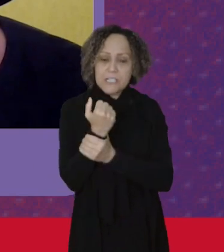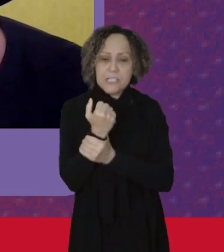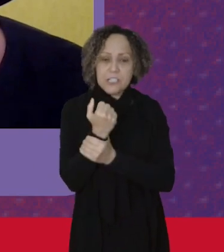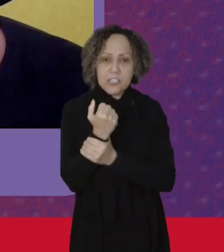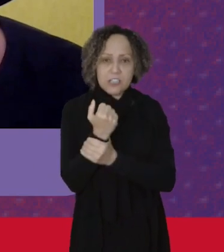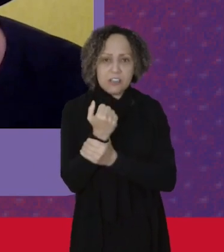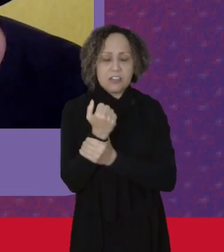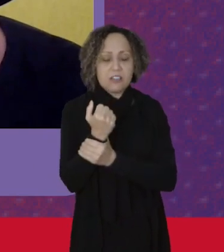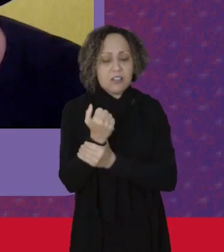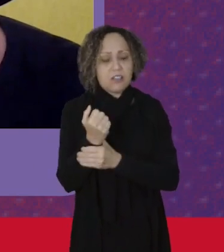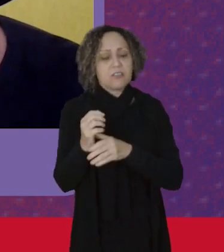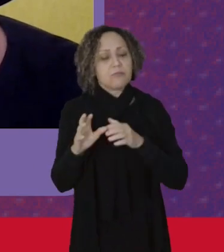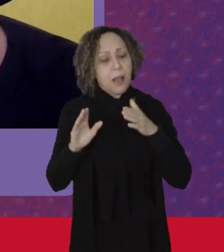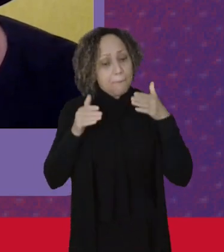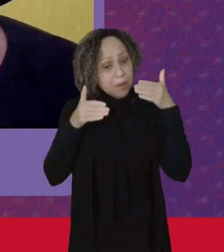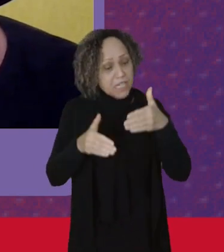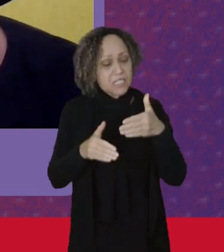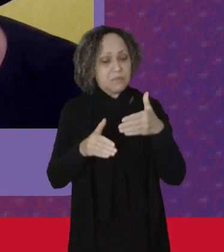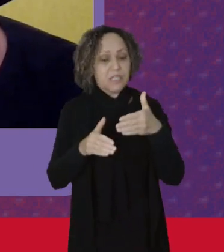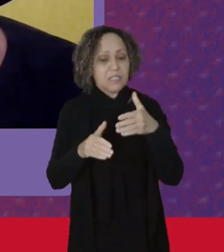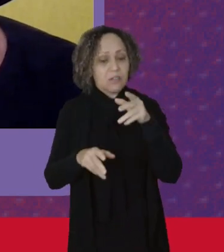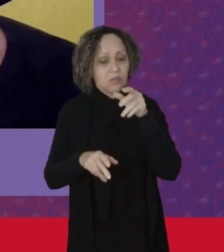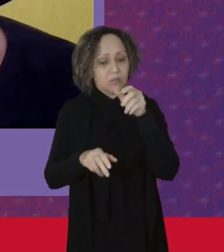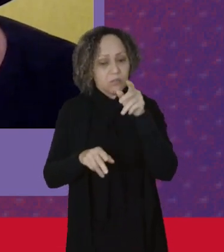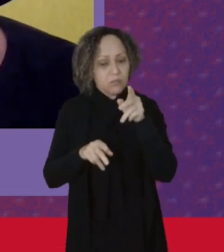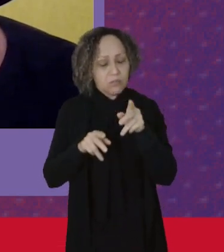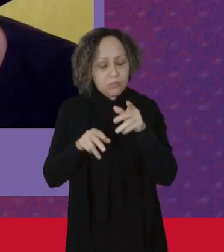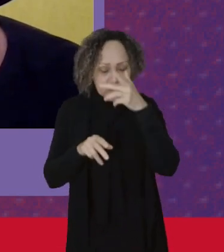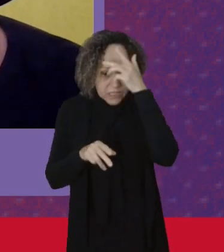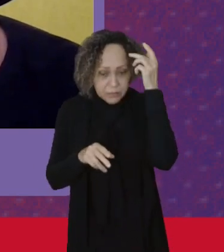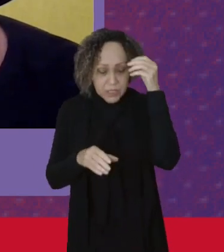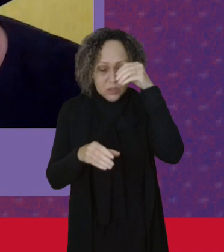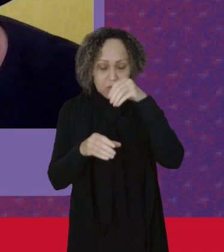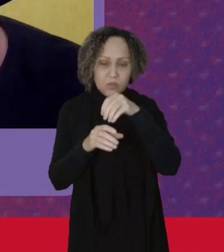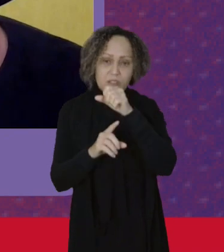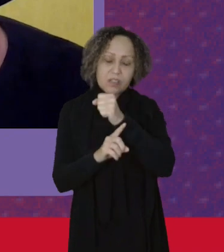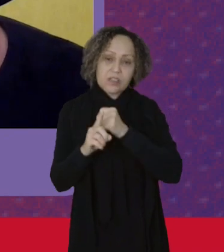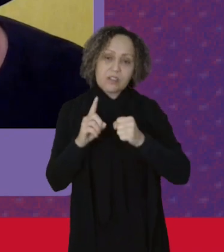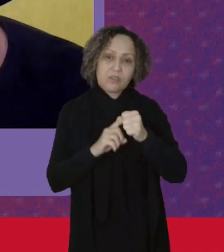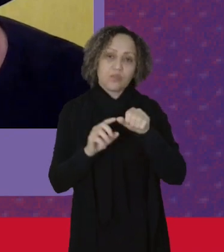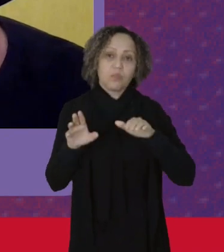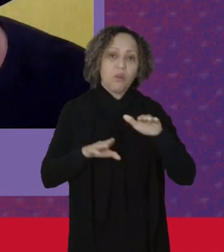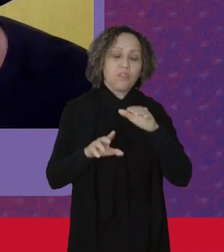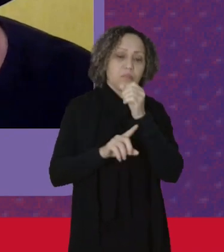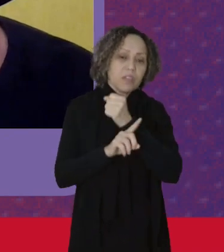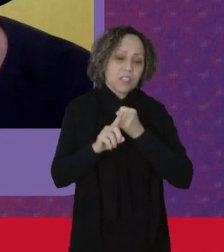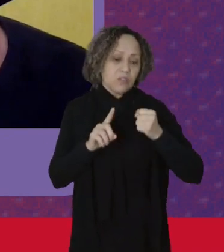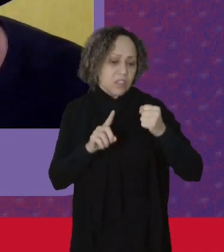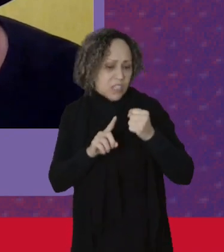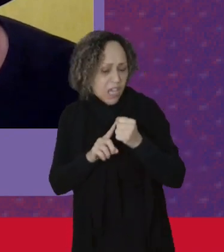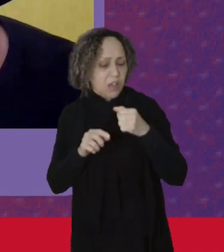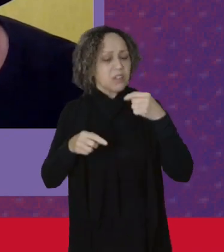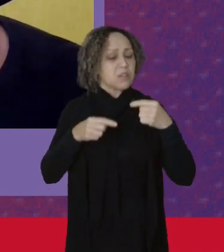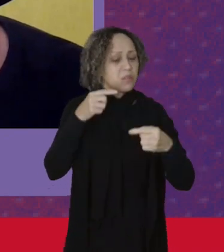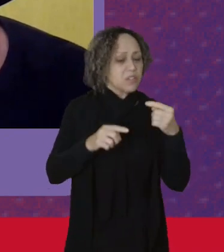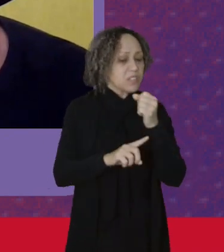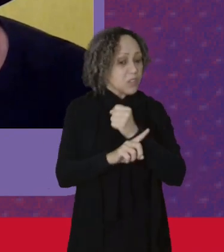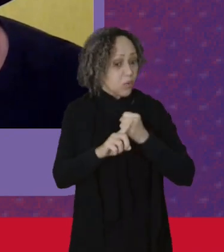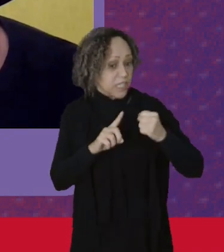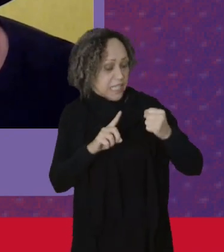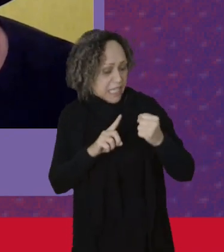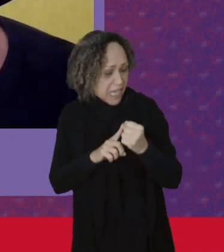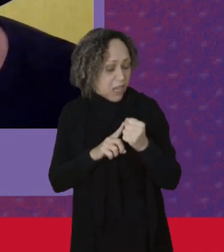infelizmente, a gente vem vivendo tempos em que a direita vem tentando, a extrema-direita, né, vem tentando desmontar essa participação social,